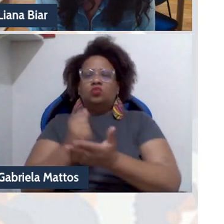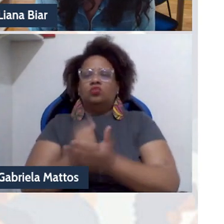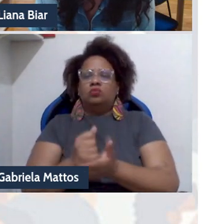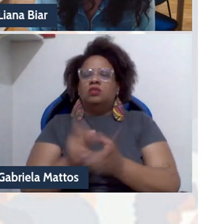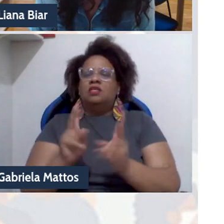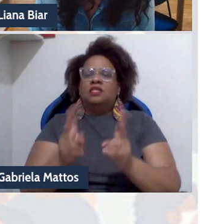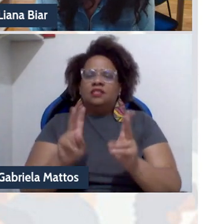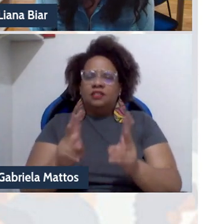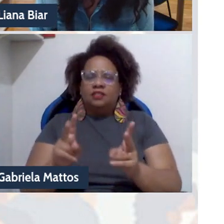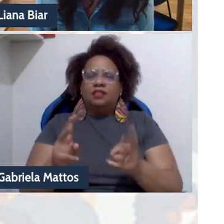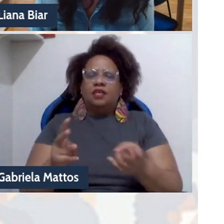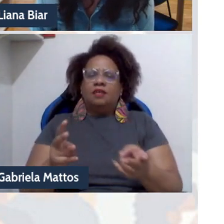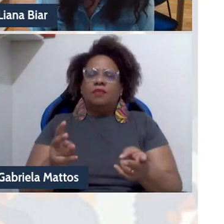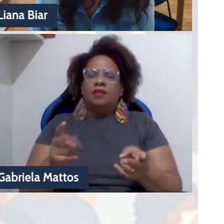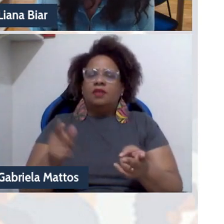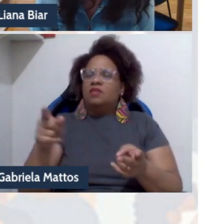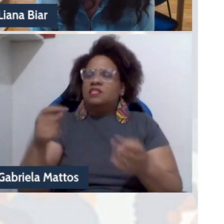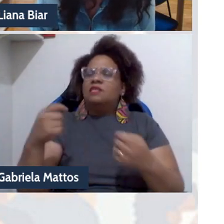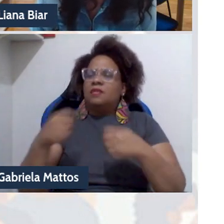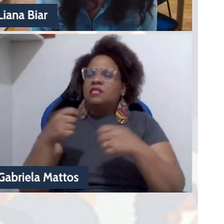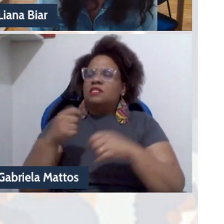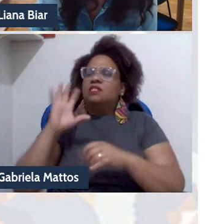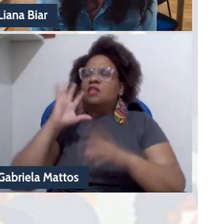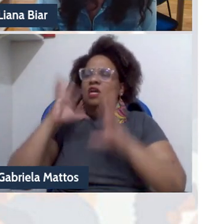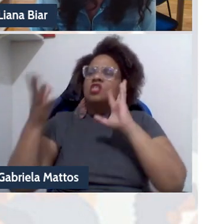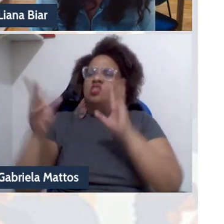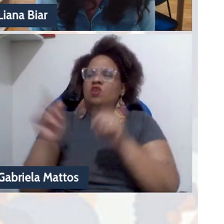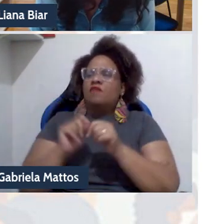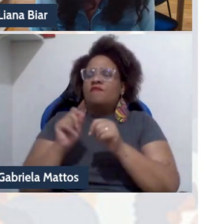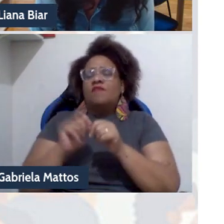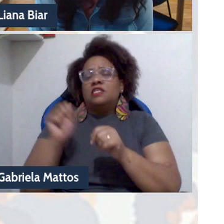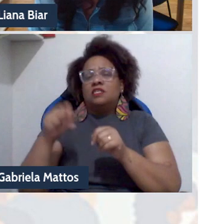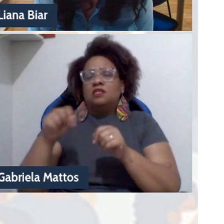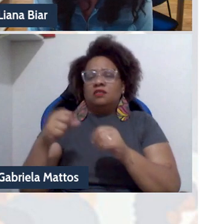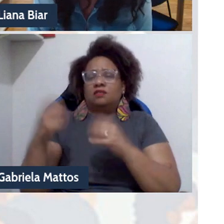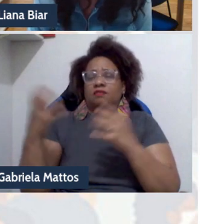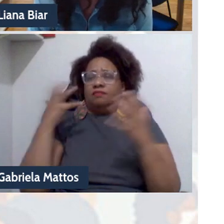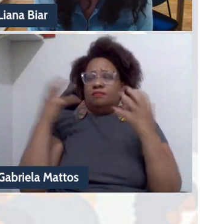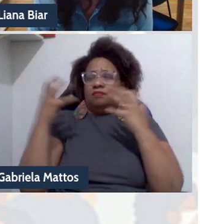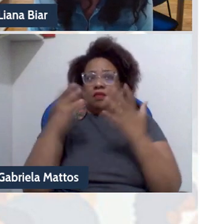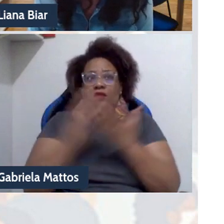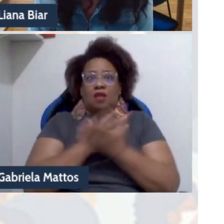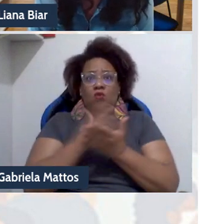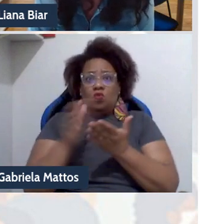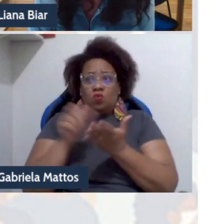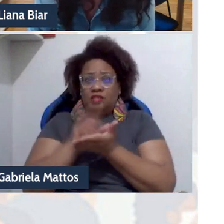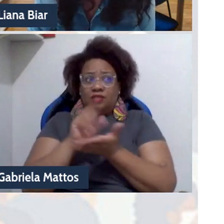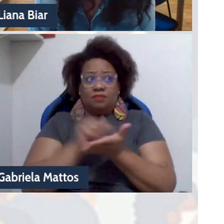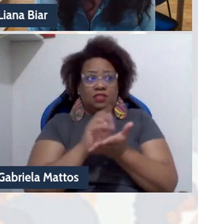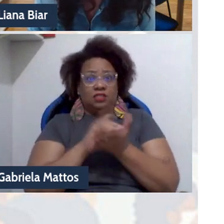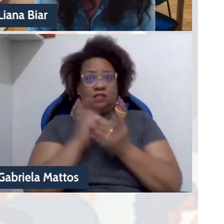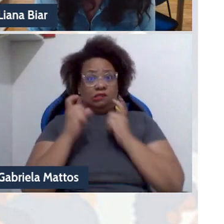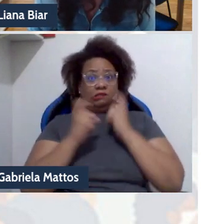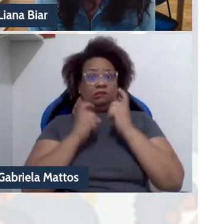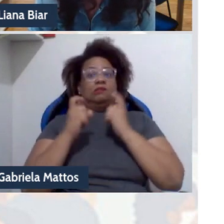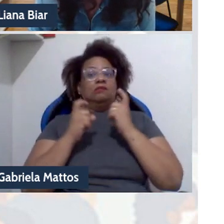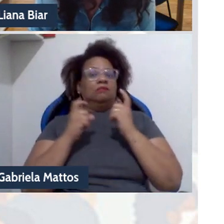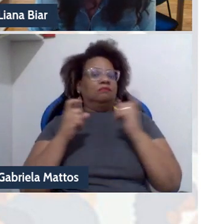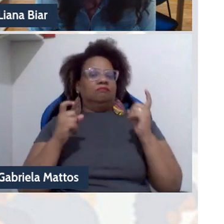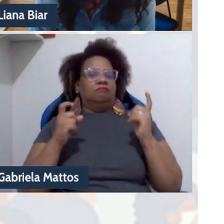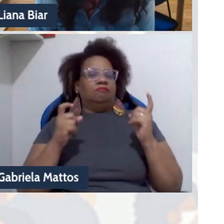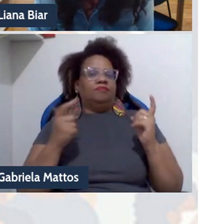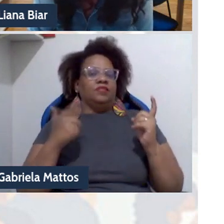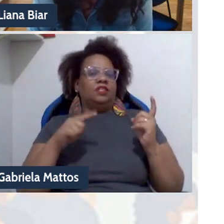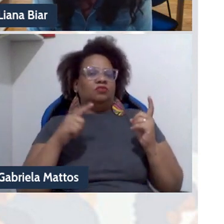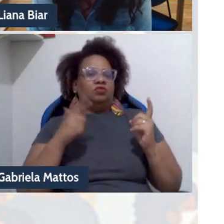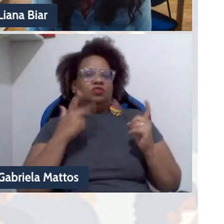tem que procurar o que fazer mesmo, ainda tinha essa tensão. E algumas pessoas foram demitidas, então ainda tinha isso. Eu não tinha essa questão do elogio,